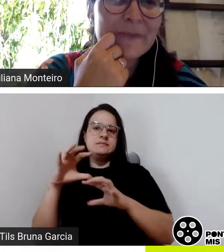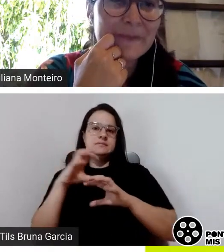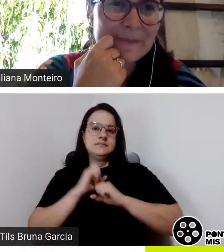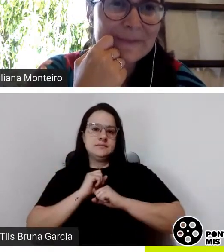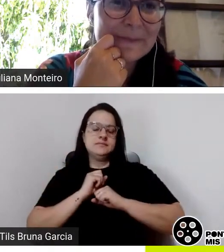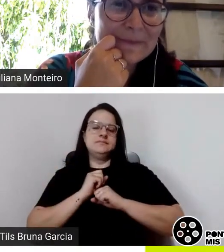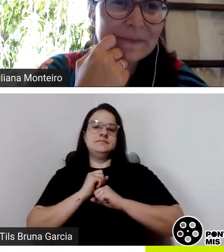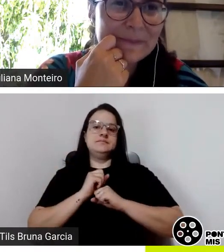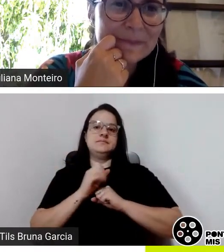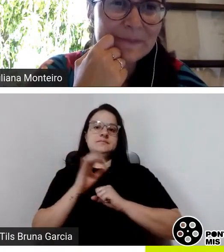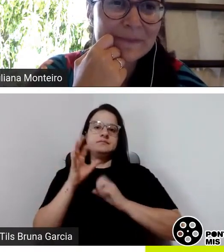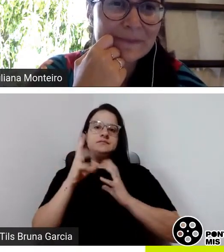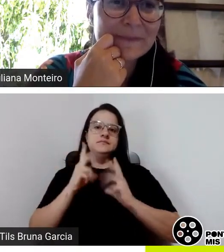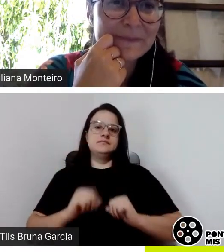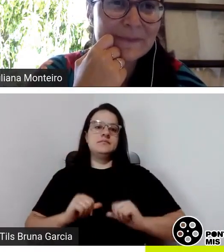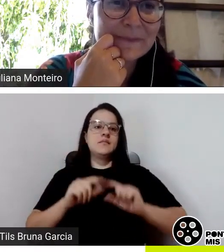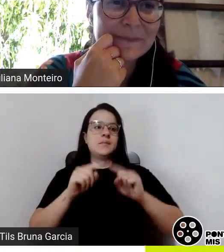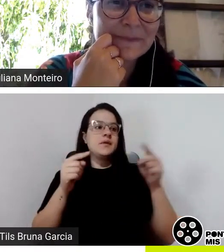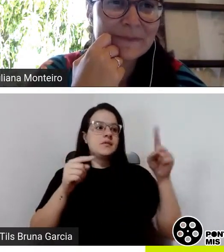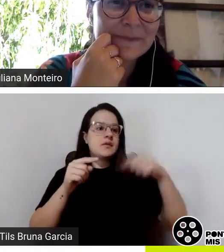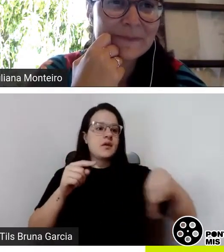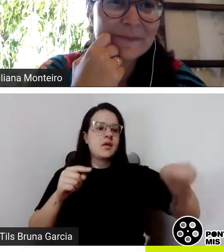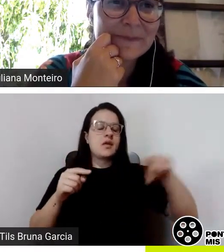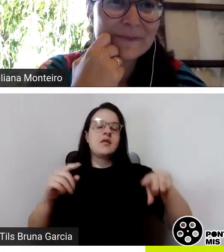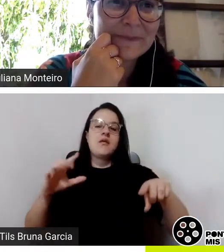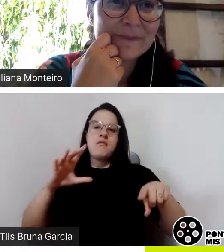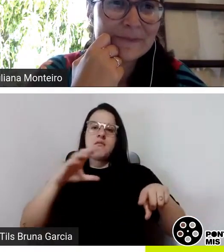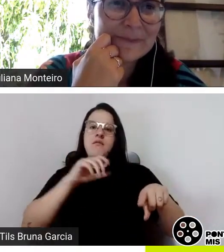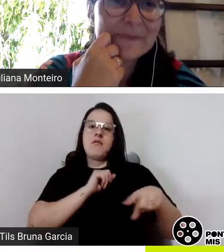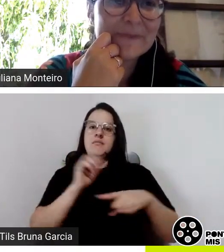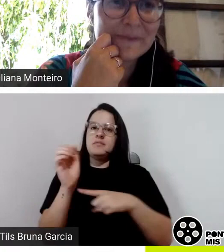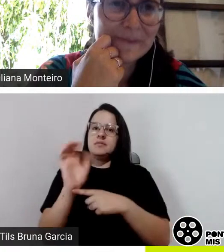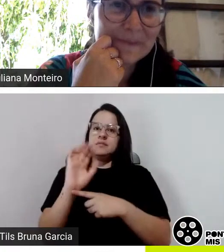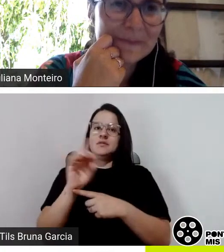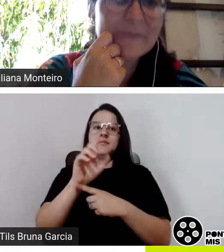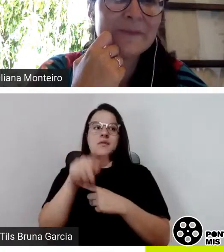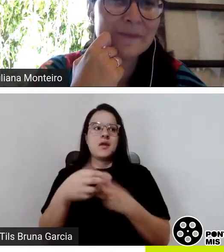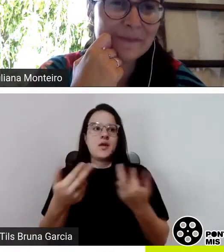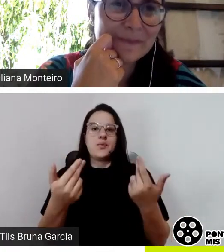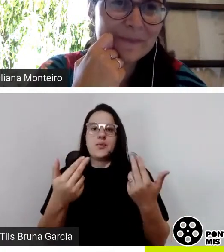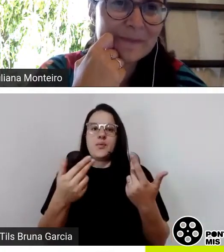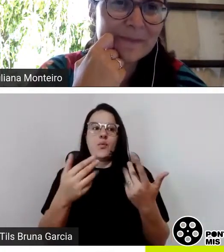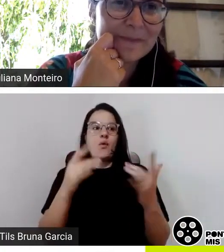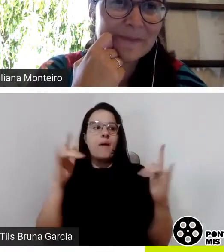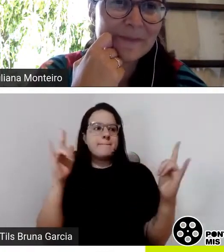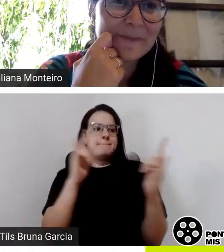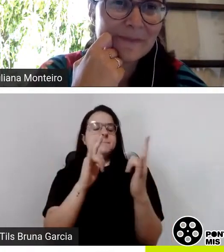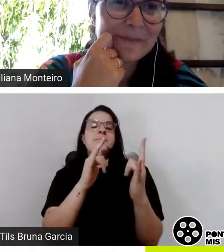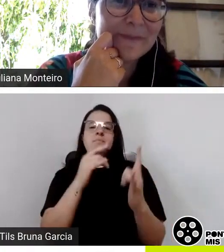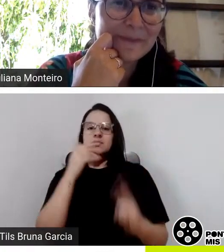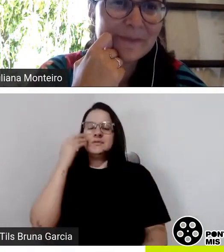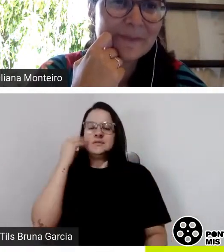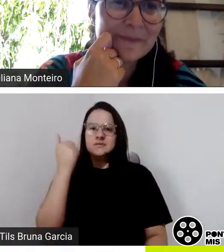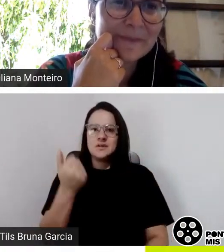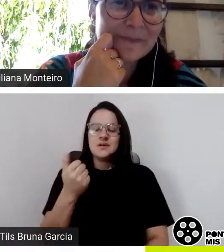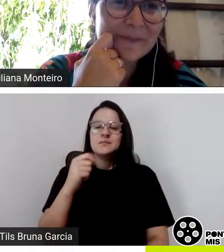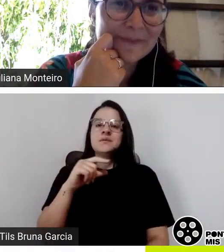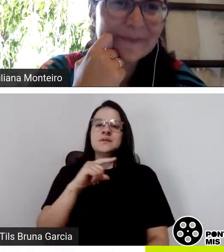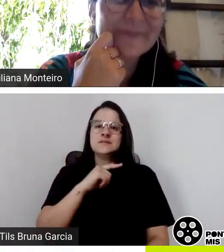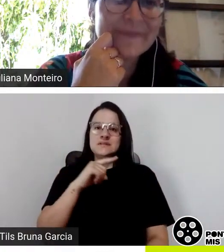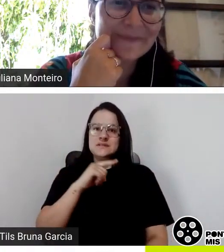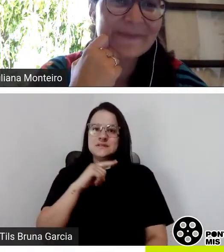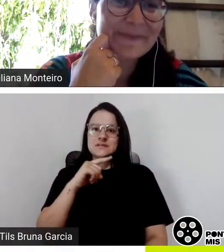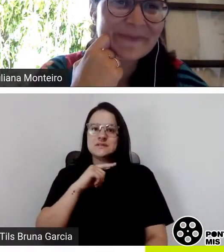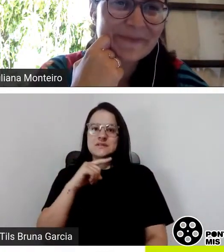pelo ato de fazer cinema e pelo cinema, e vão, é uma declaração meio de amor ao cinema. Assim, olha quanto vale uma trilha. Olha a Billie